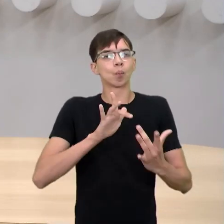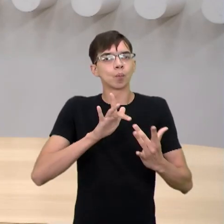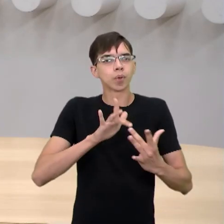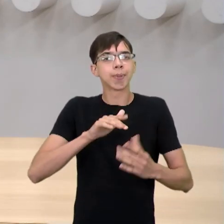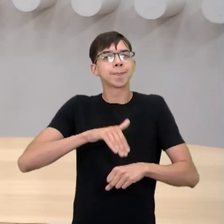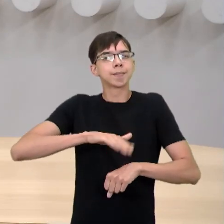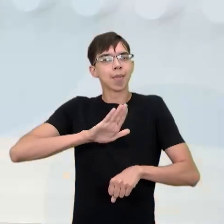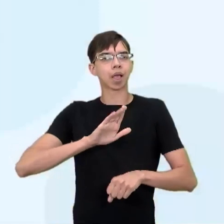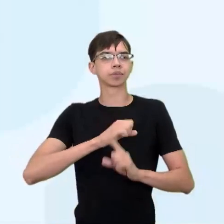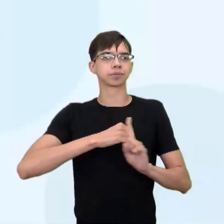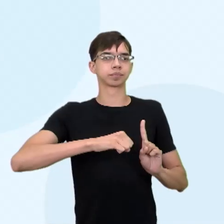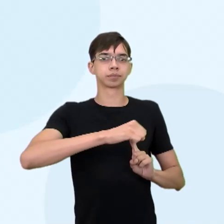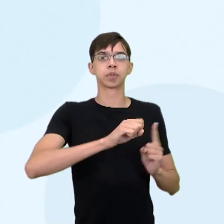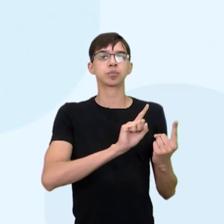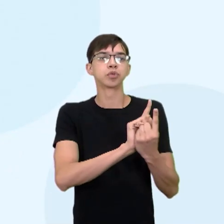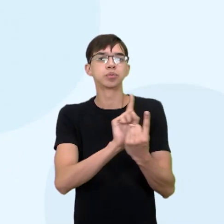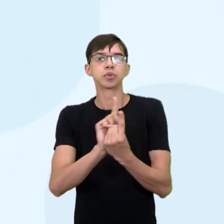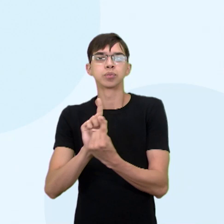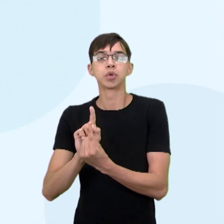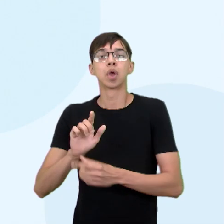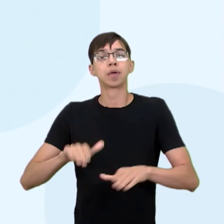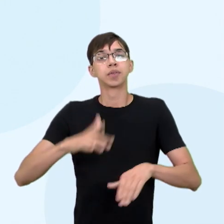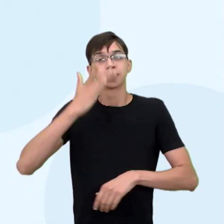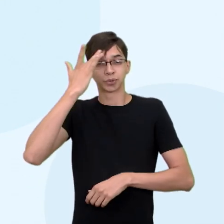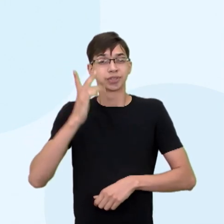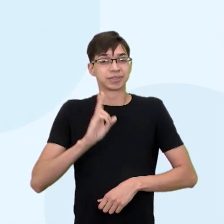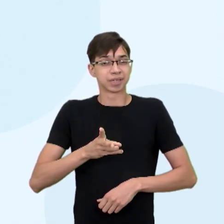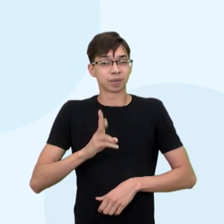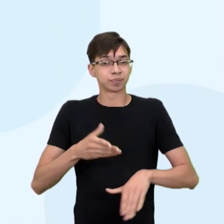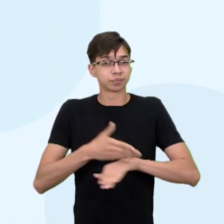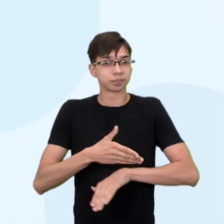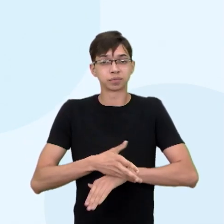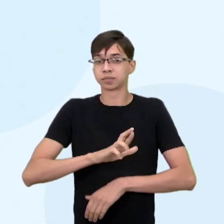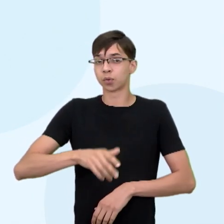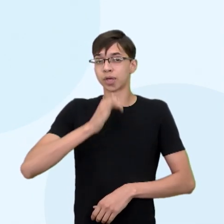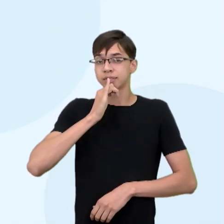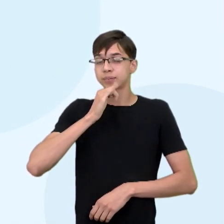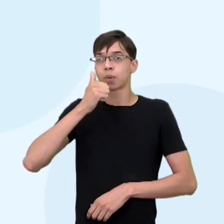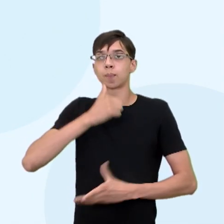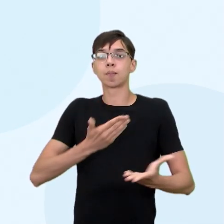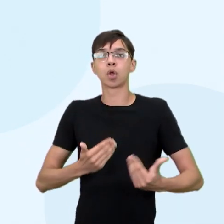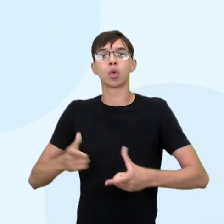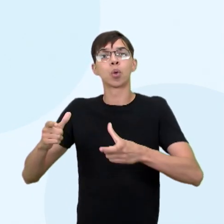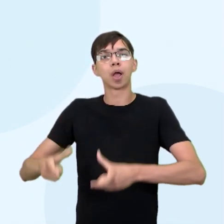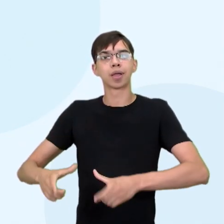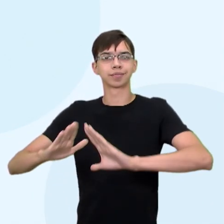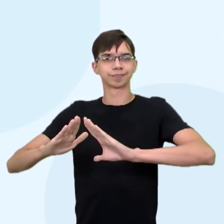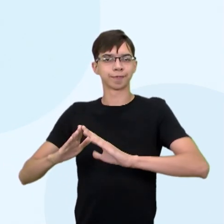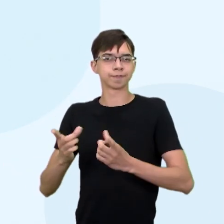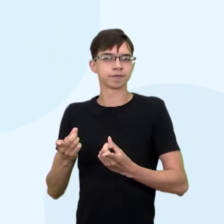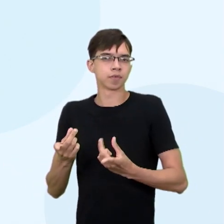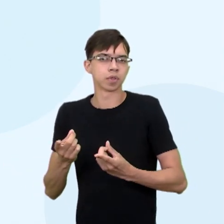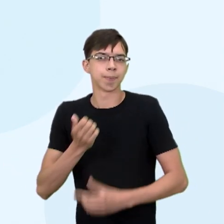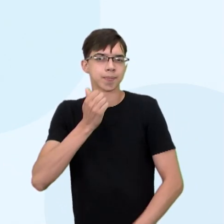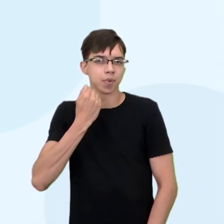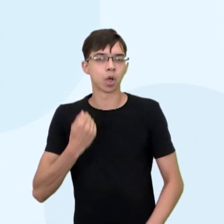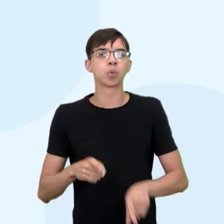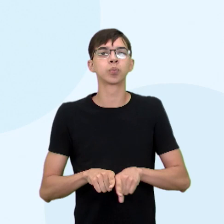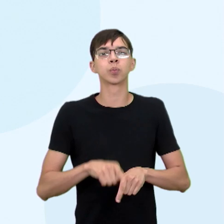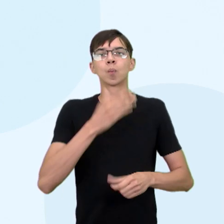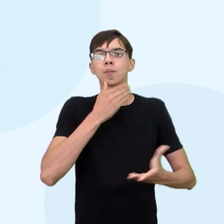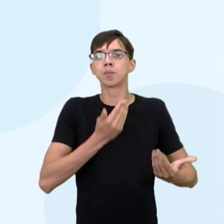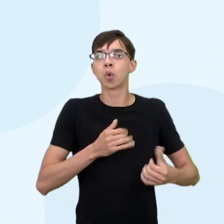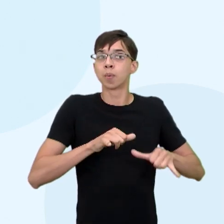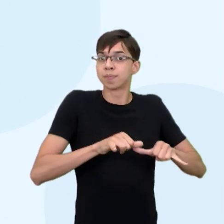interações sociais, que são as pessoas que a gente não interage sempre, tipo a moça da padaria, tipo o moço do mercado, sei